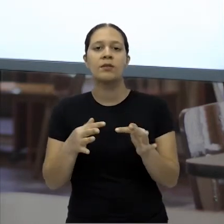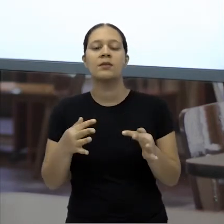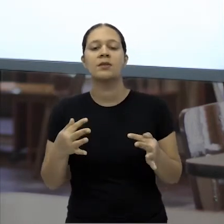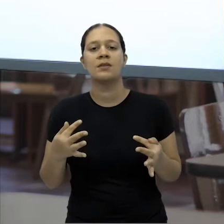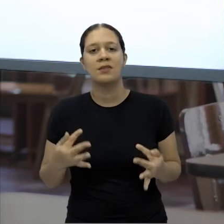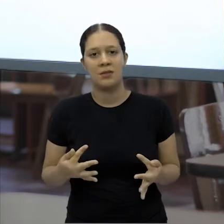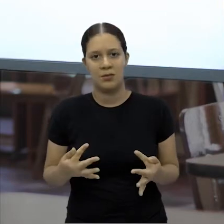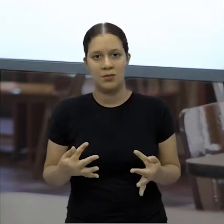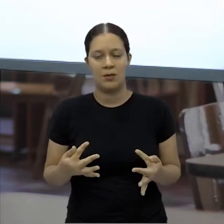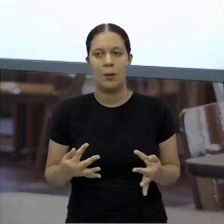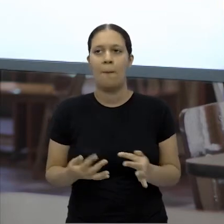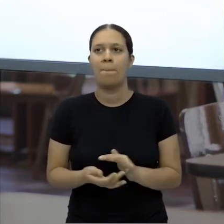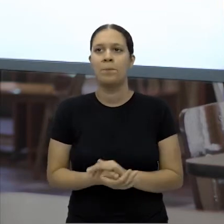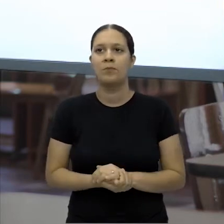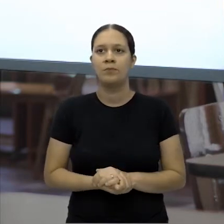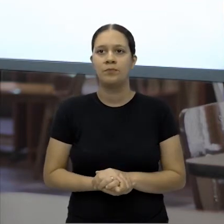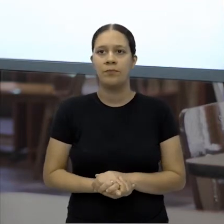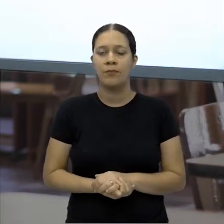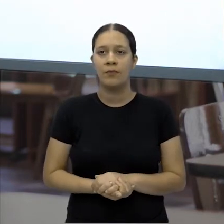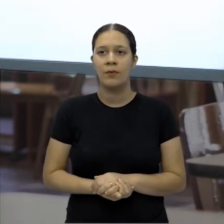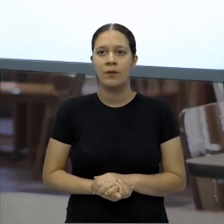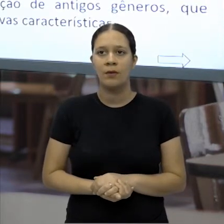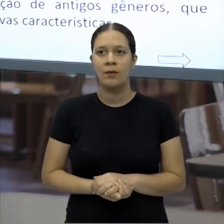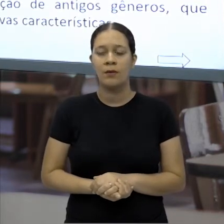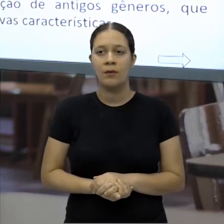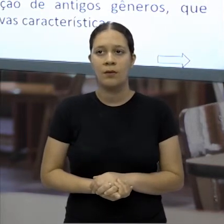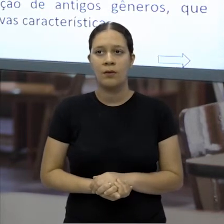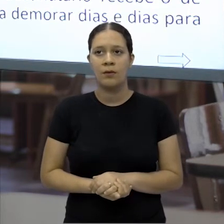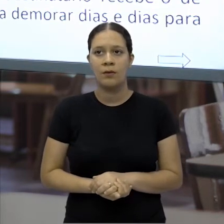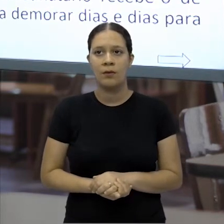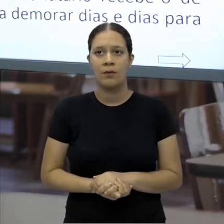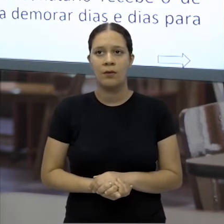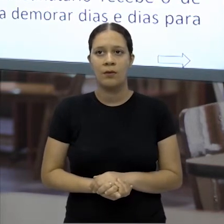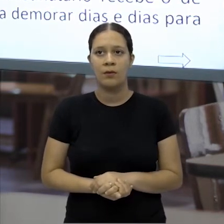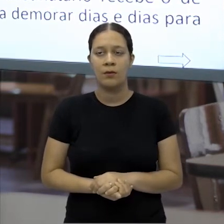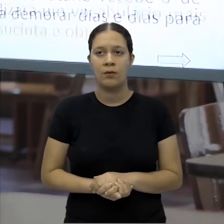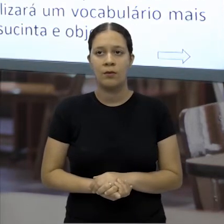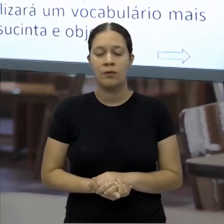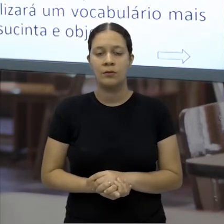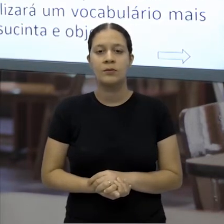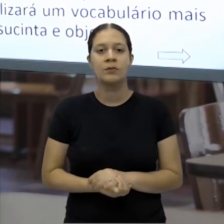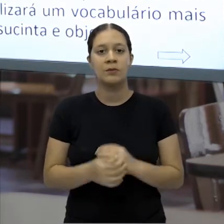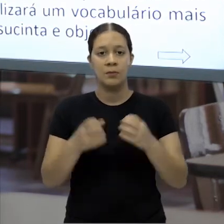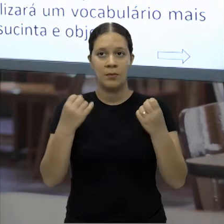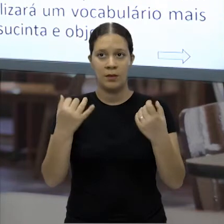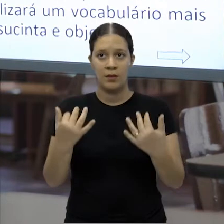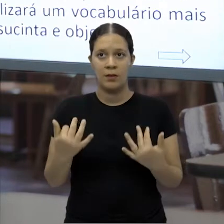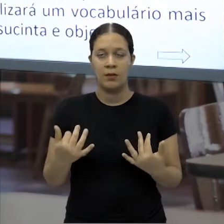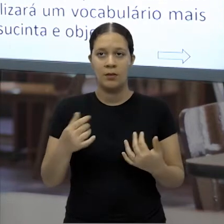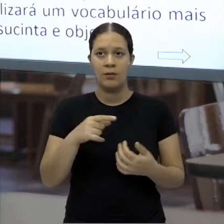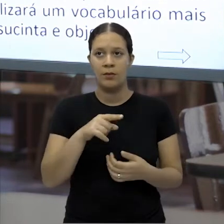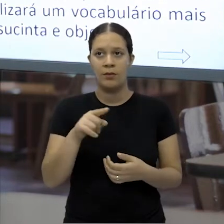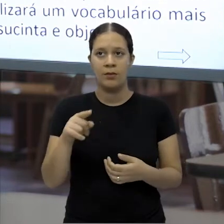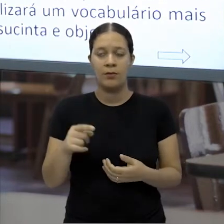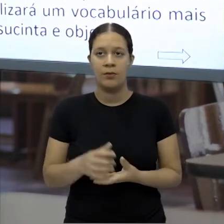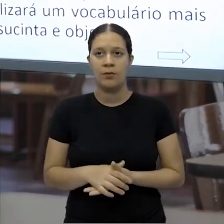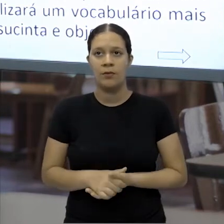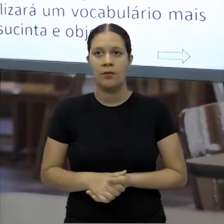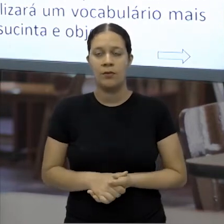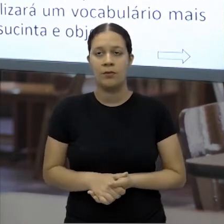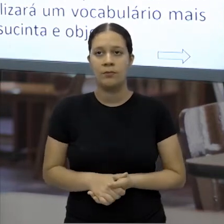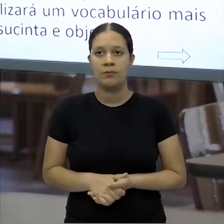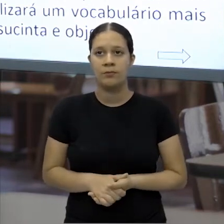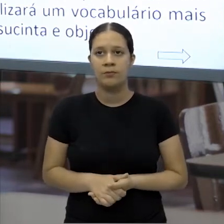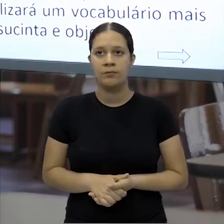até uma gíria de vez em quando, né? Ó. Tem uma coisa assim, explicar para vocês direitinho. Deixa eu ver